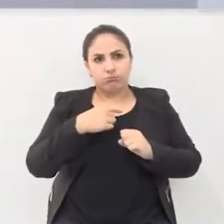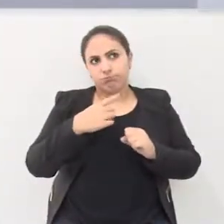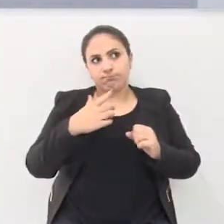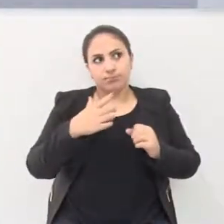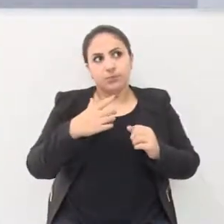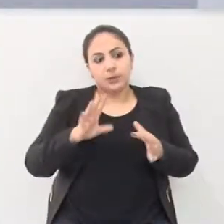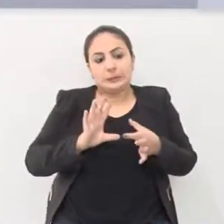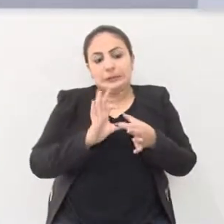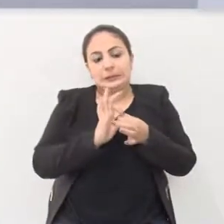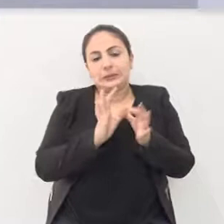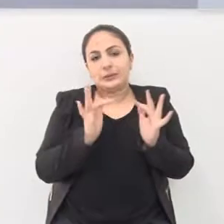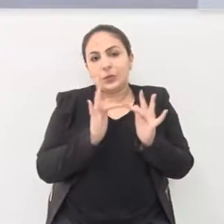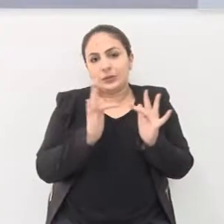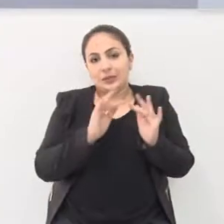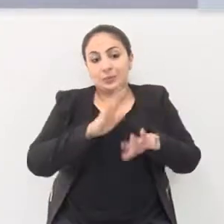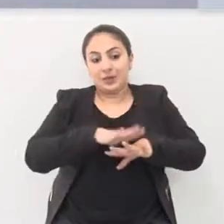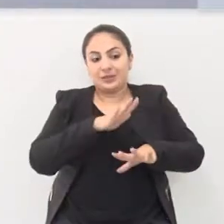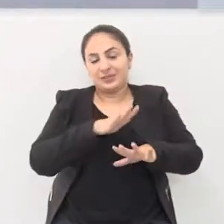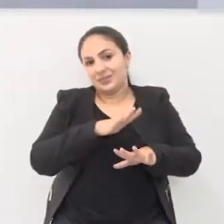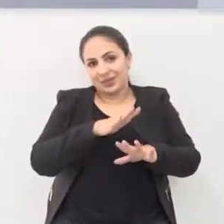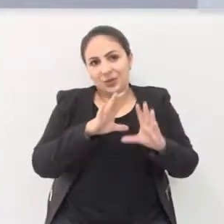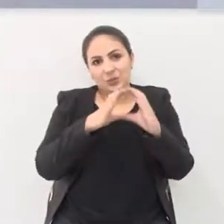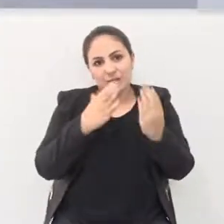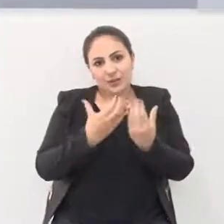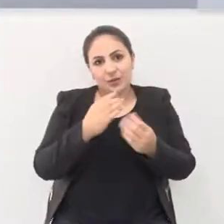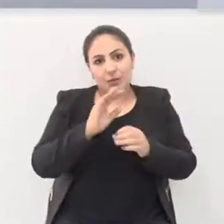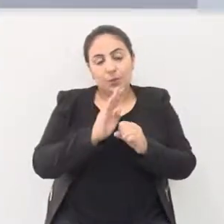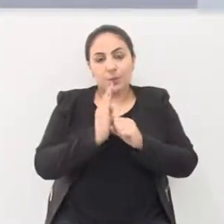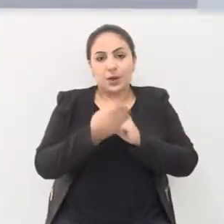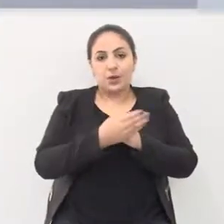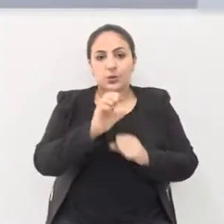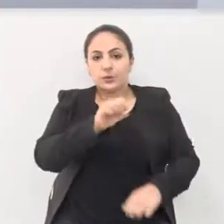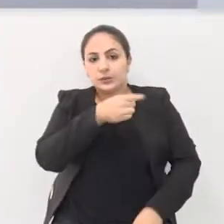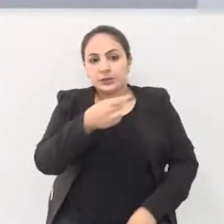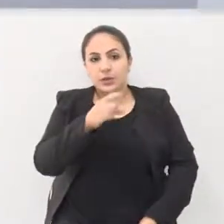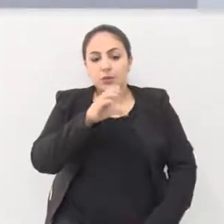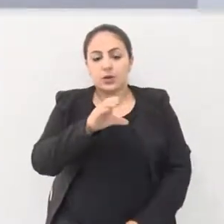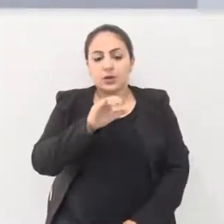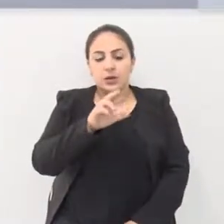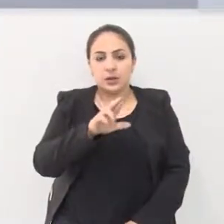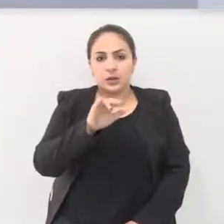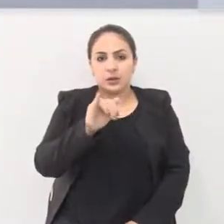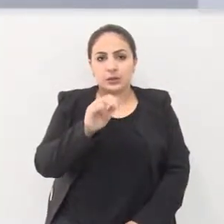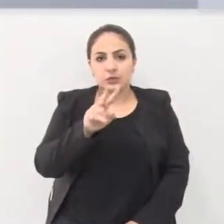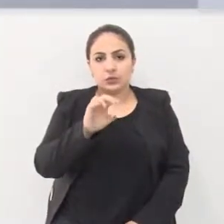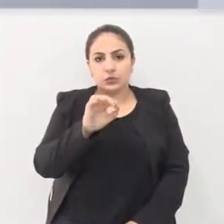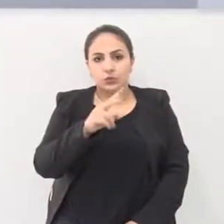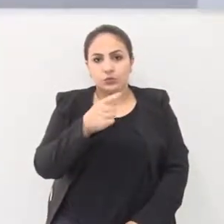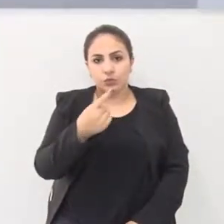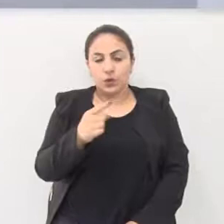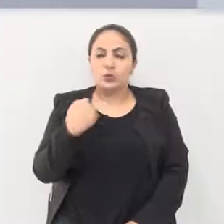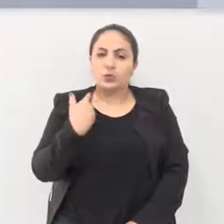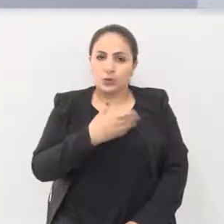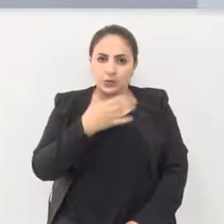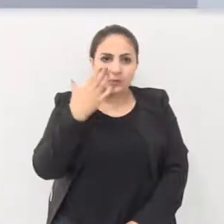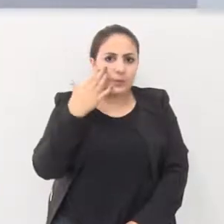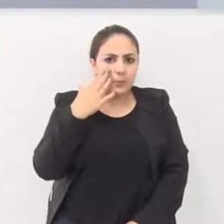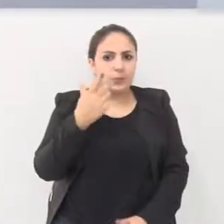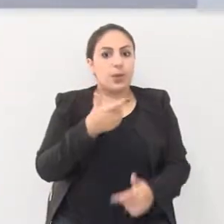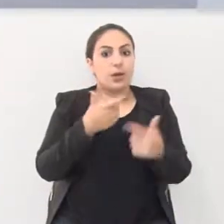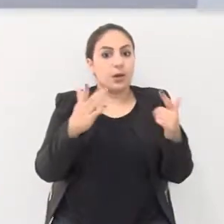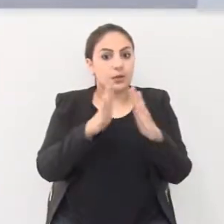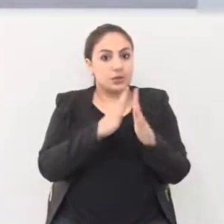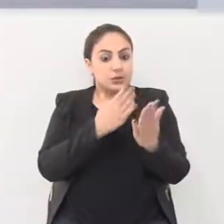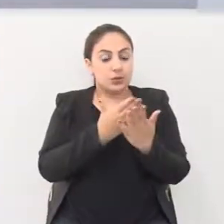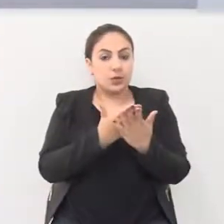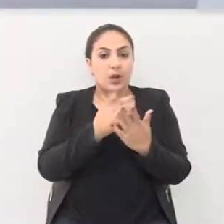ligação muito próxima com aquela comunidade, o bairro São Cristóvão, que nós sabemos que já tem uma grande e